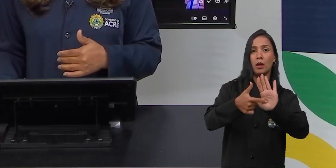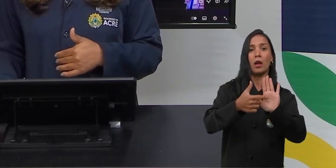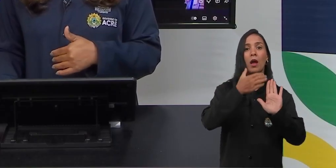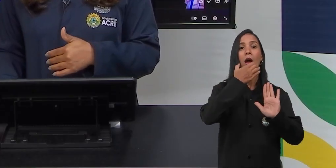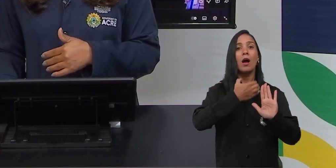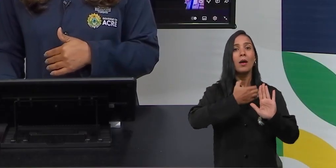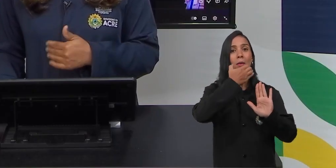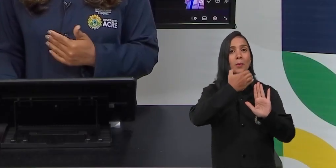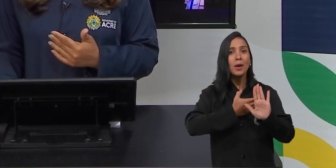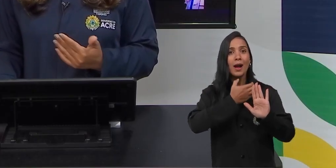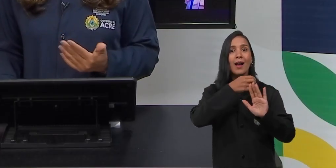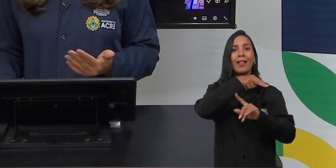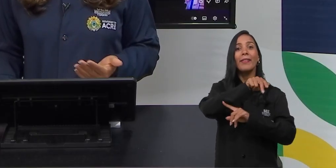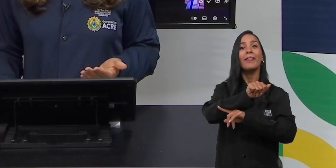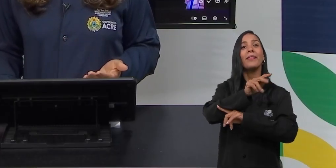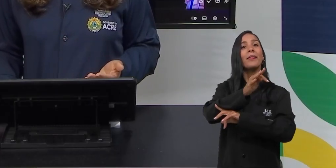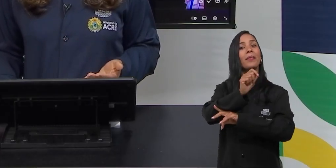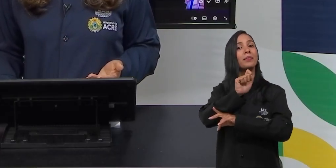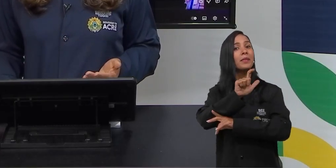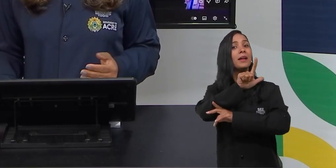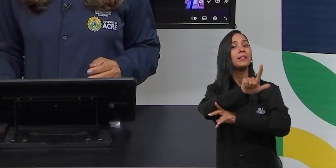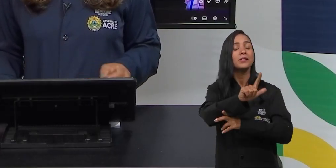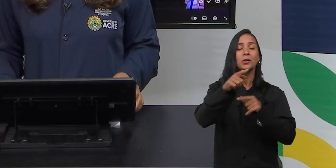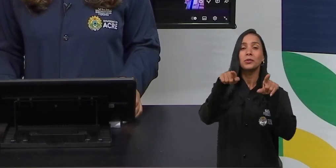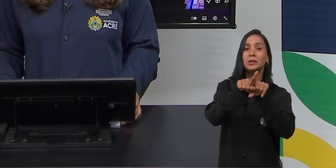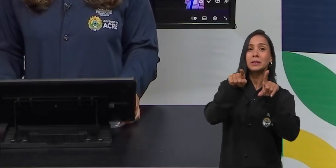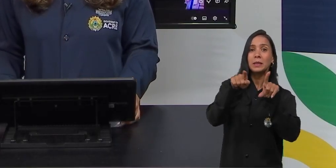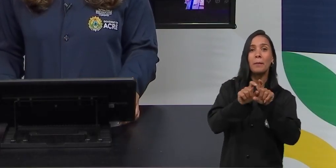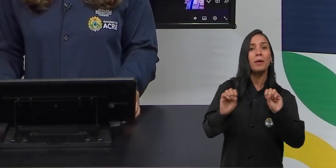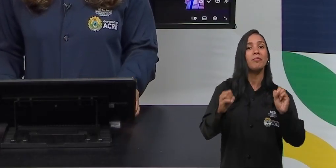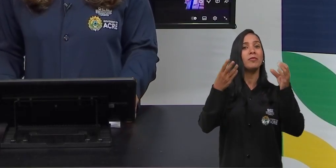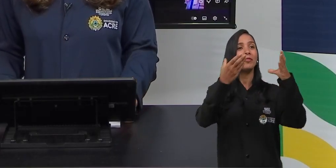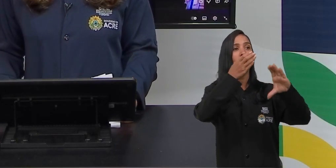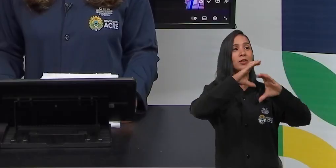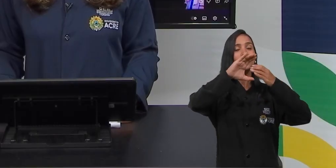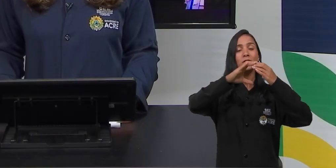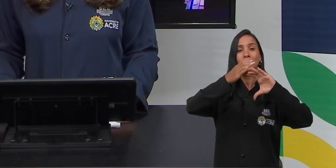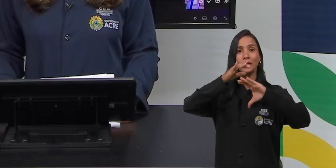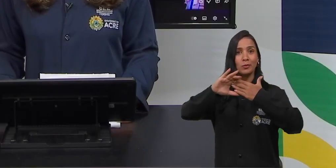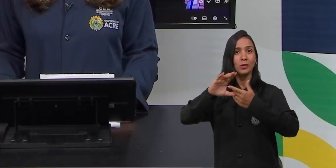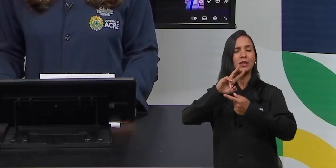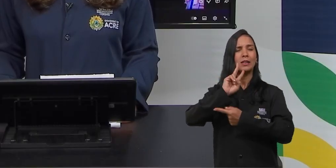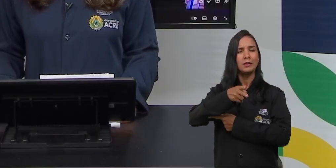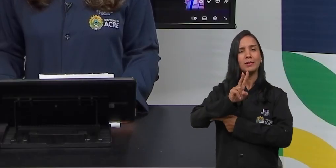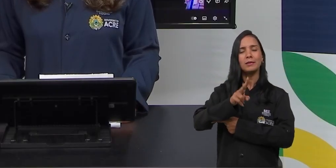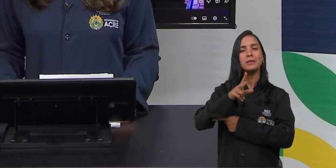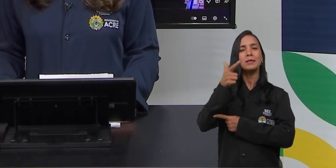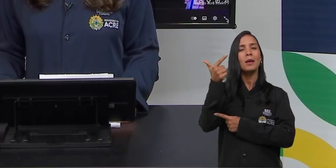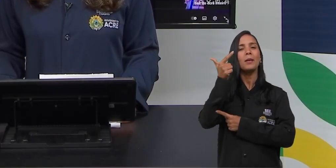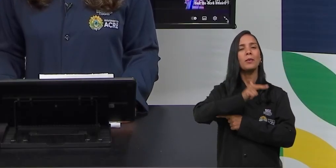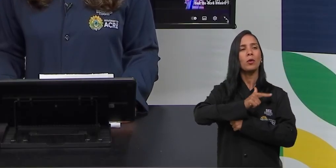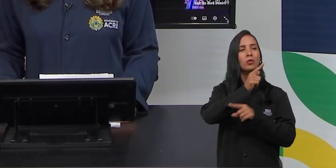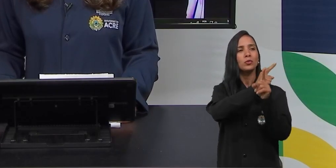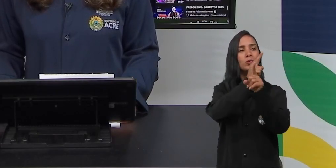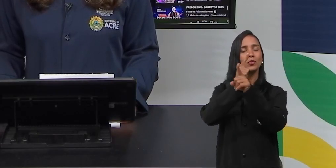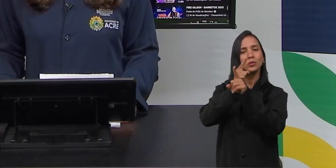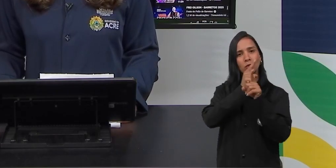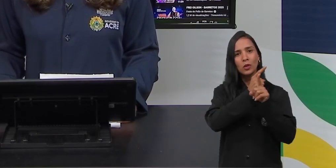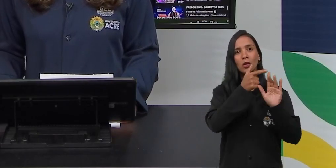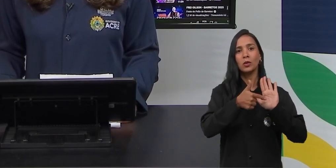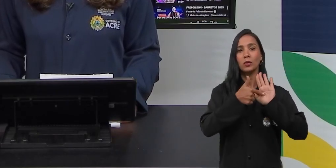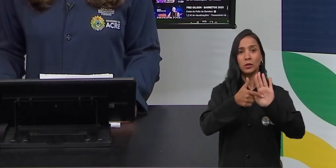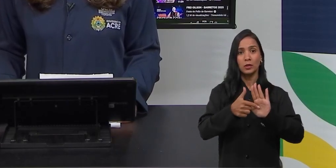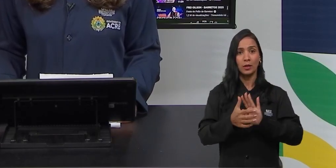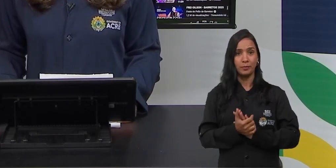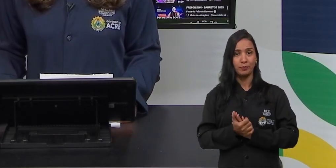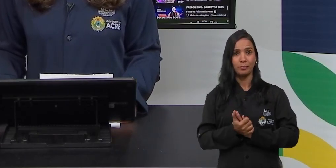Natal, festivais de canção, você consegue ver esse tipo de apresentação. Caso você queira